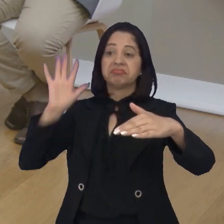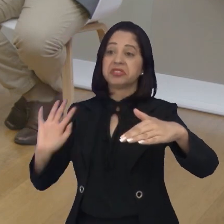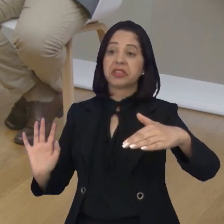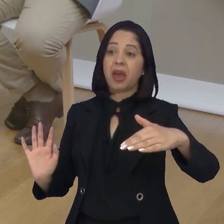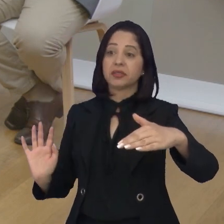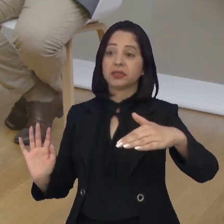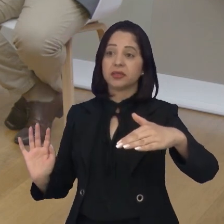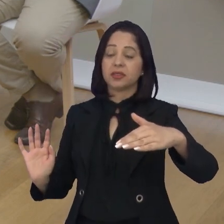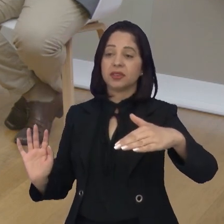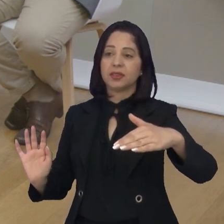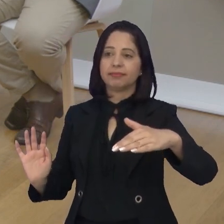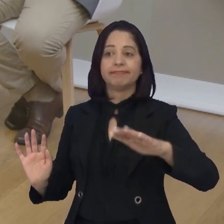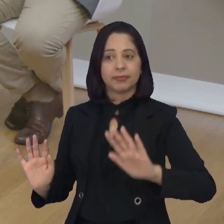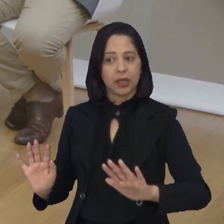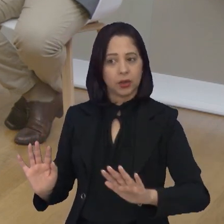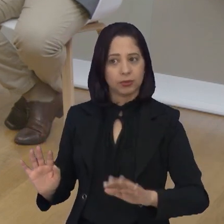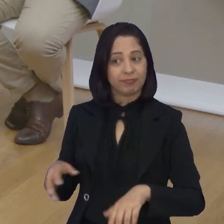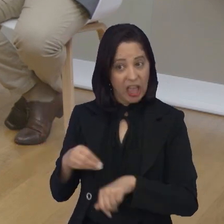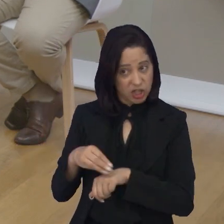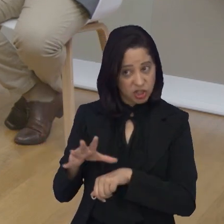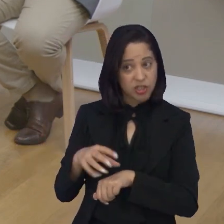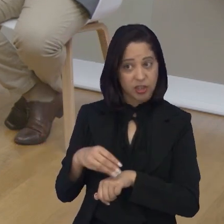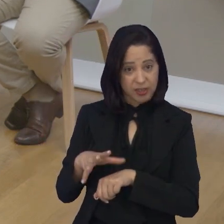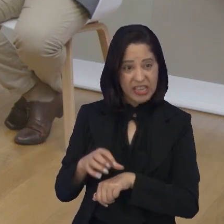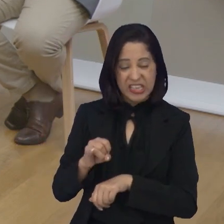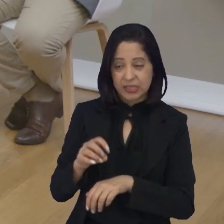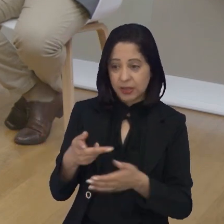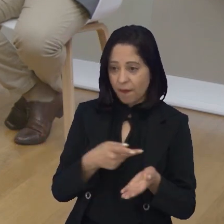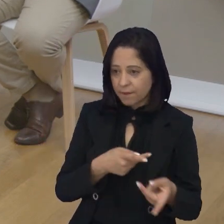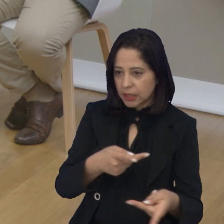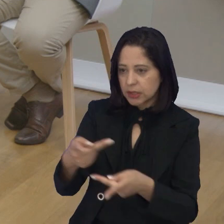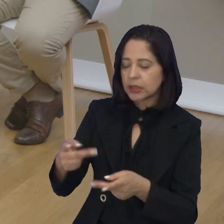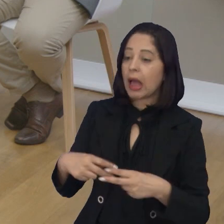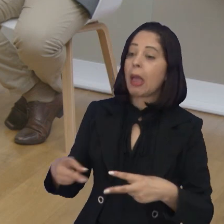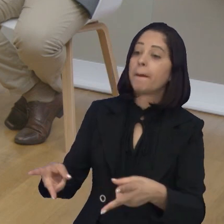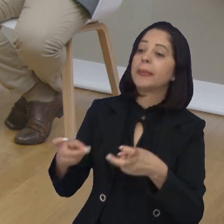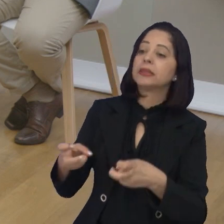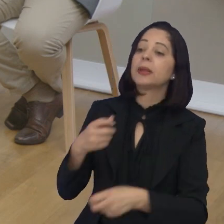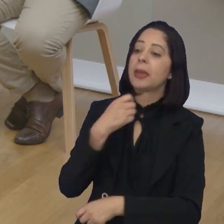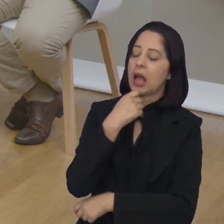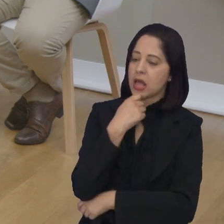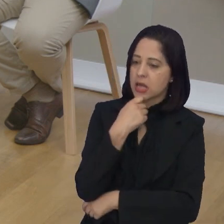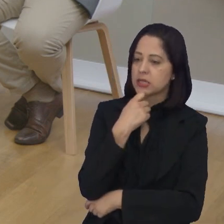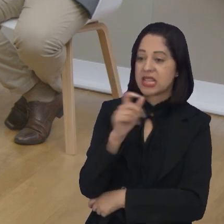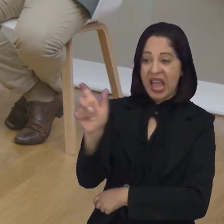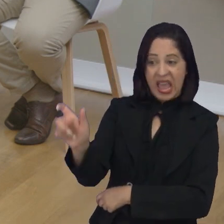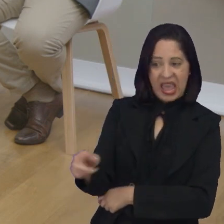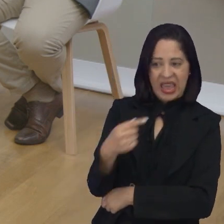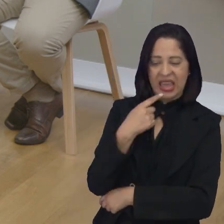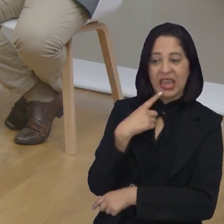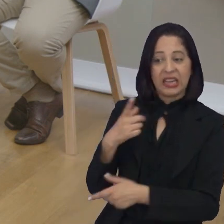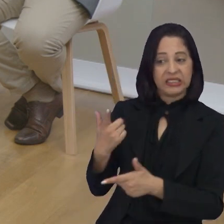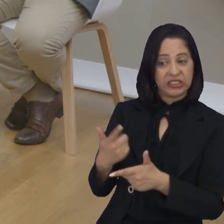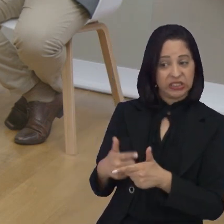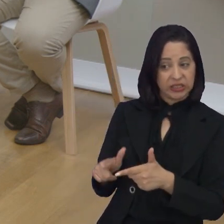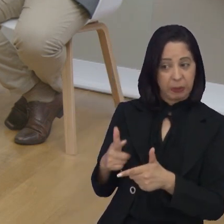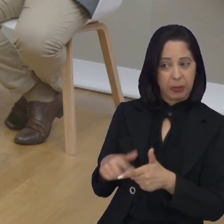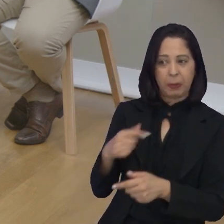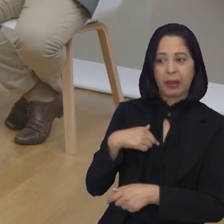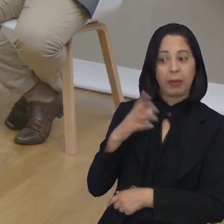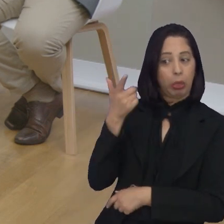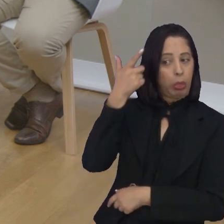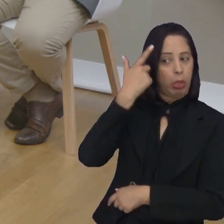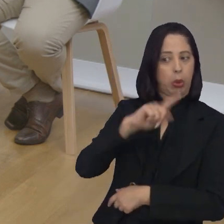são algumas dicas que a gente, quando visita o idoso, consegue perceber realmente se está tendo alguma dificuldade de fazer essa gestão. E claro, gestão